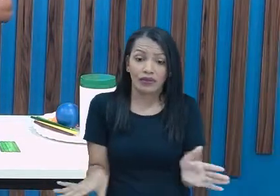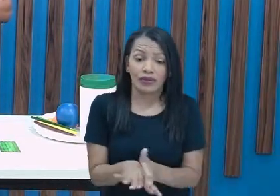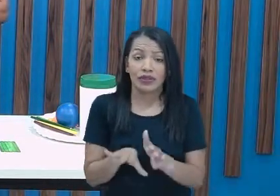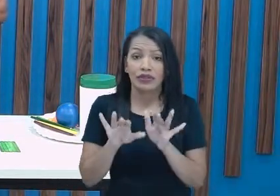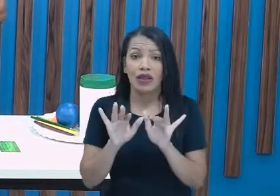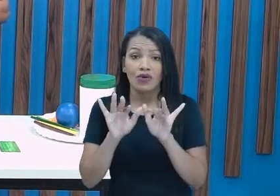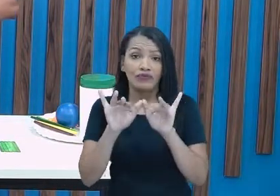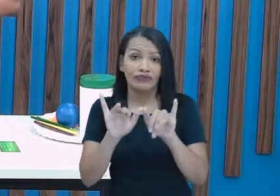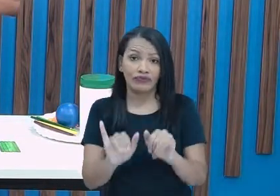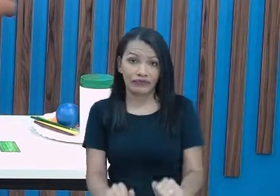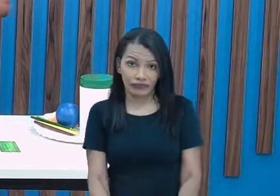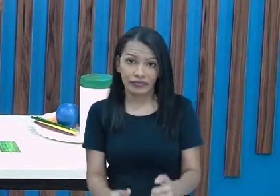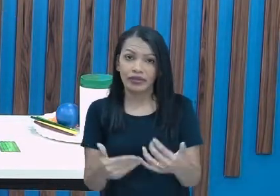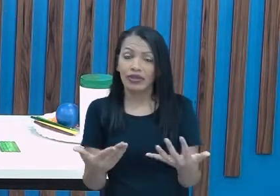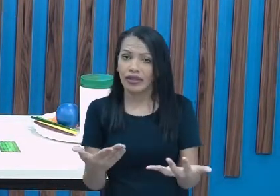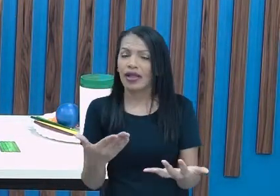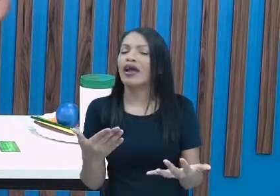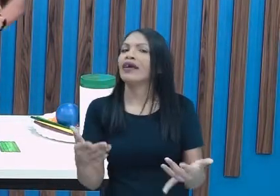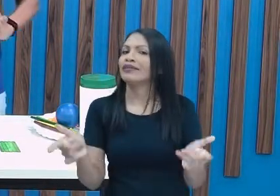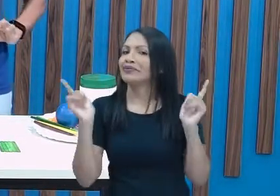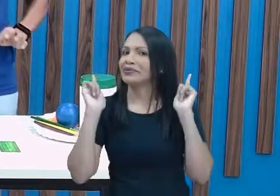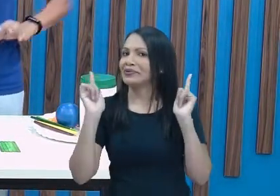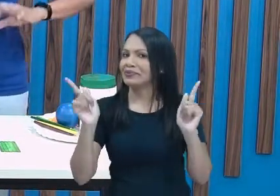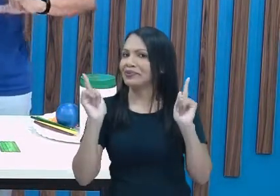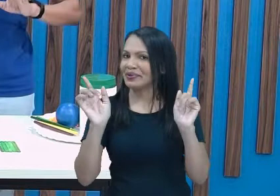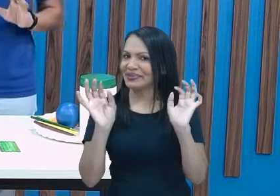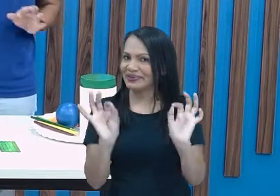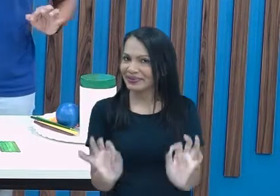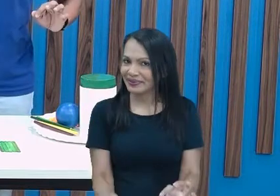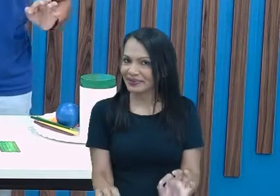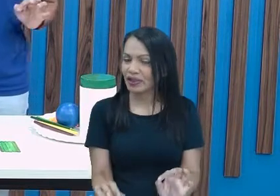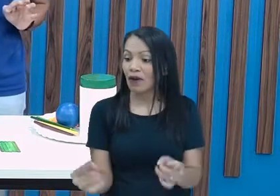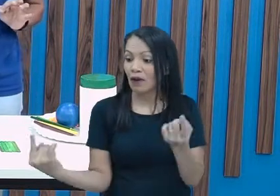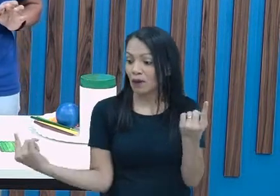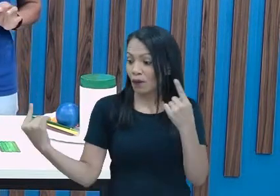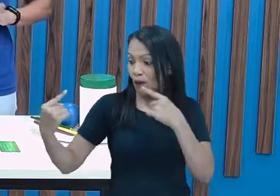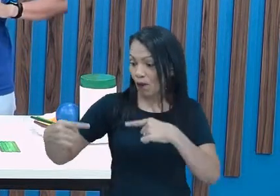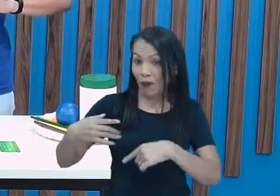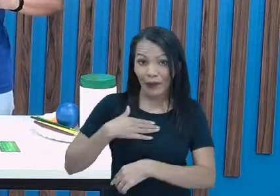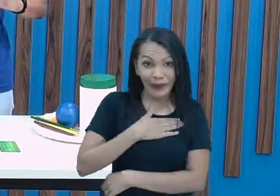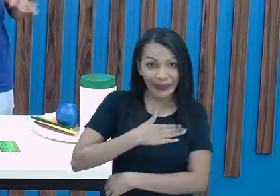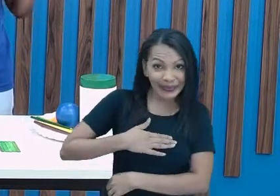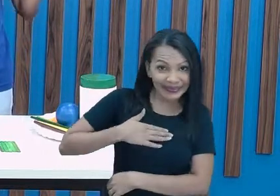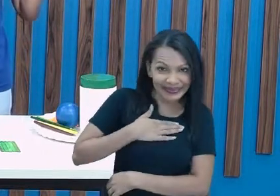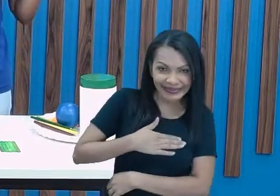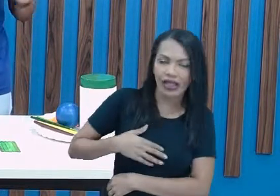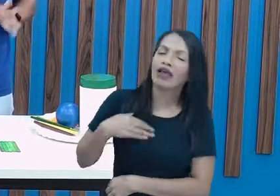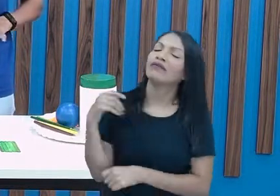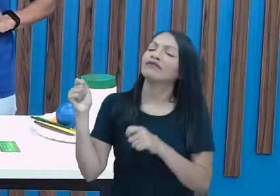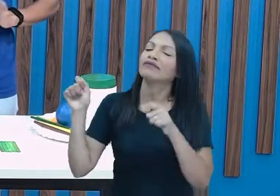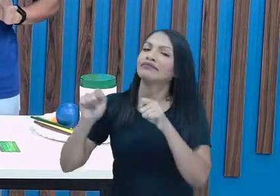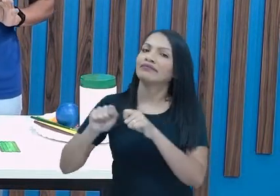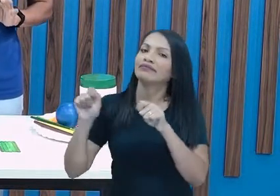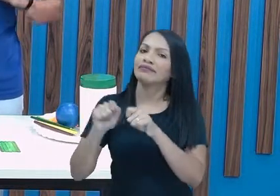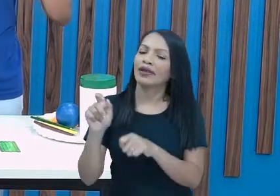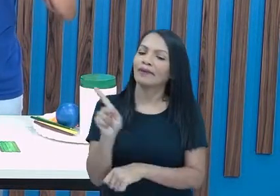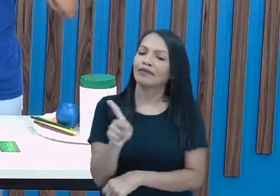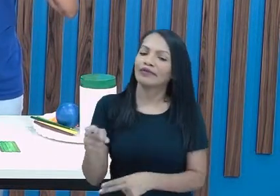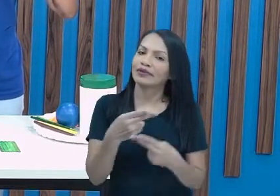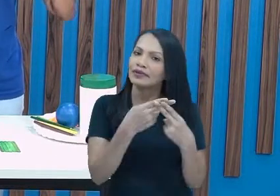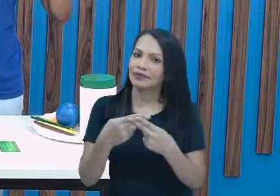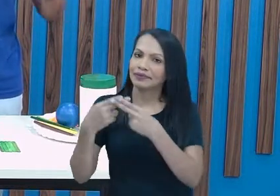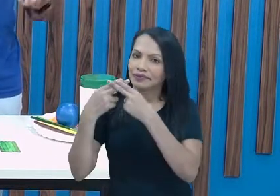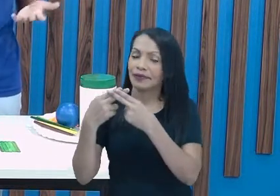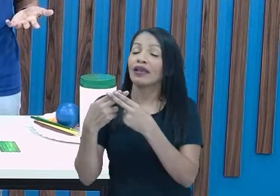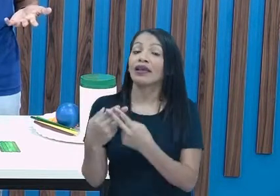ao fim. Tava divertido, não tava? A aposta, gostaram da aposta? Eu fiz com a professora Iris uma aposta